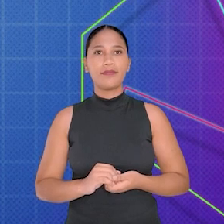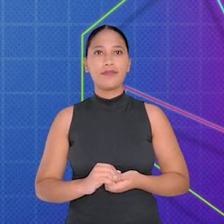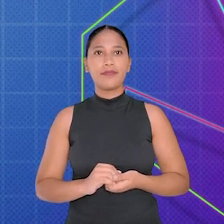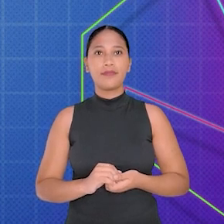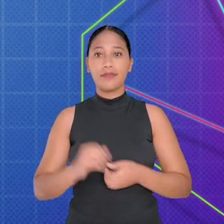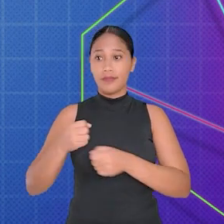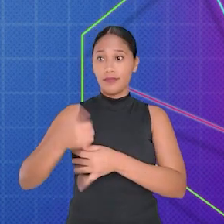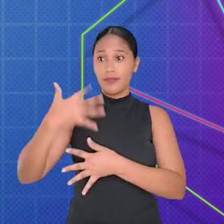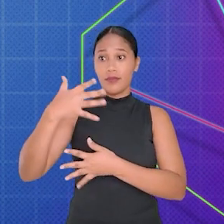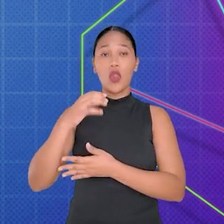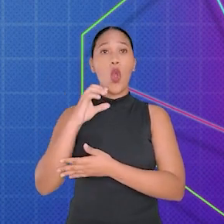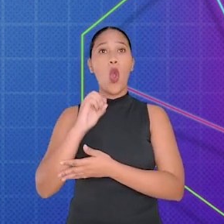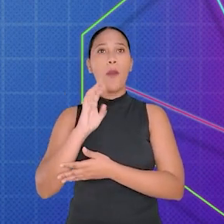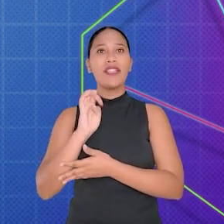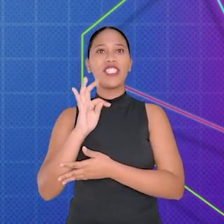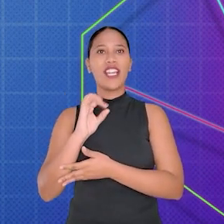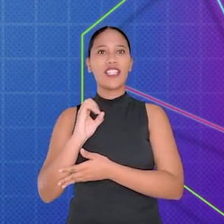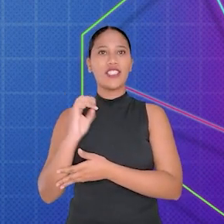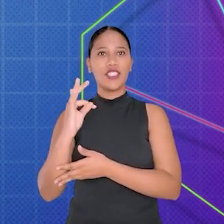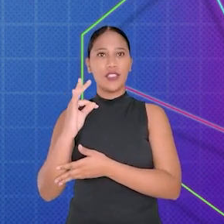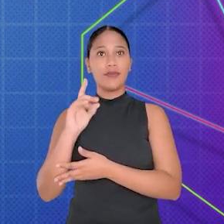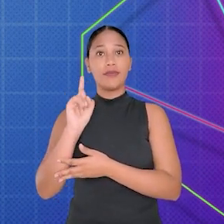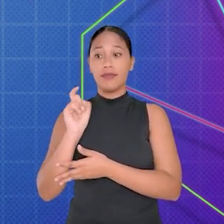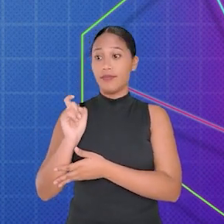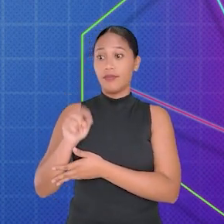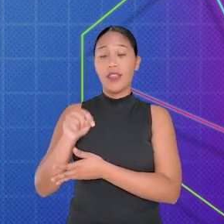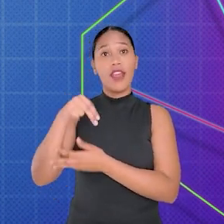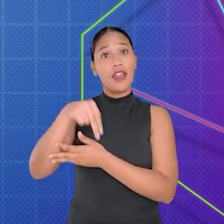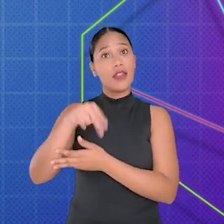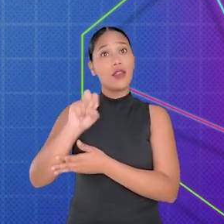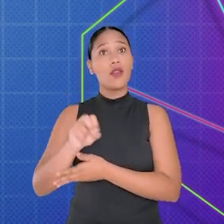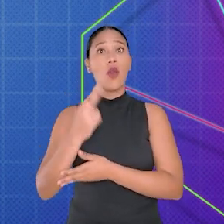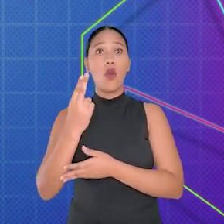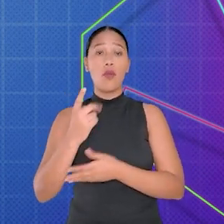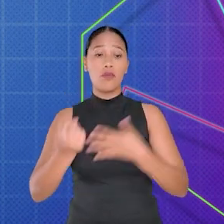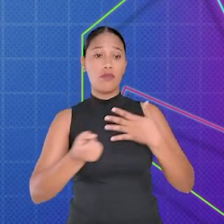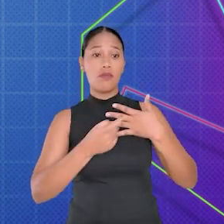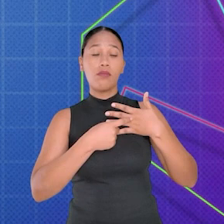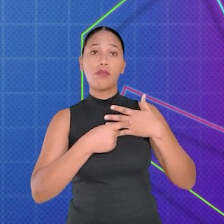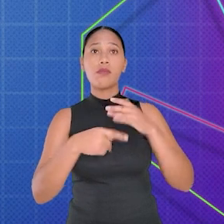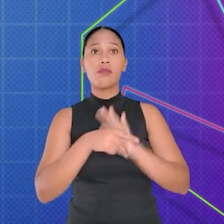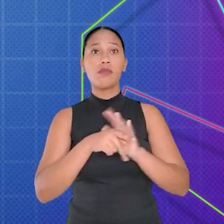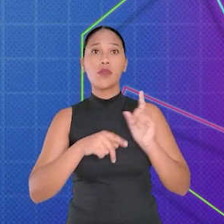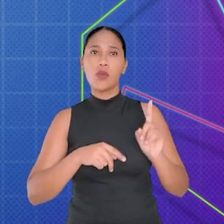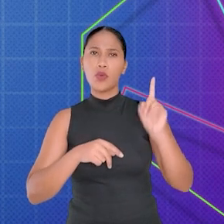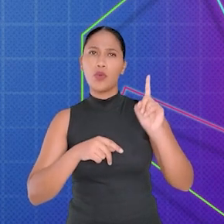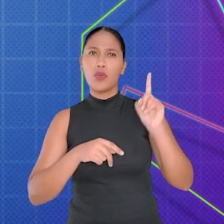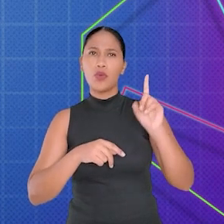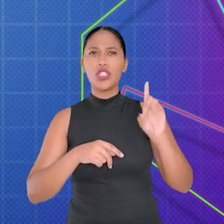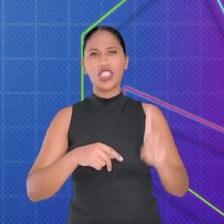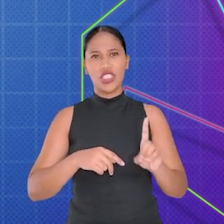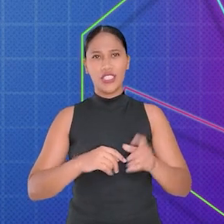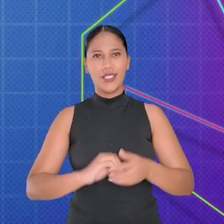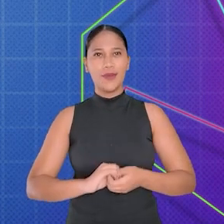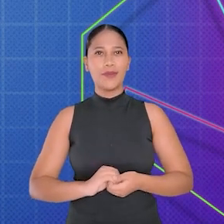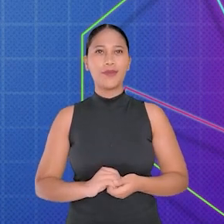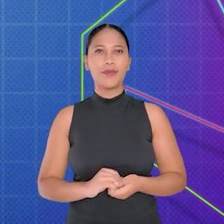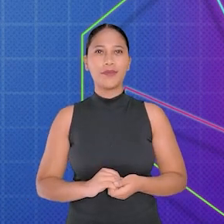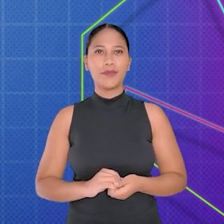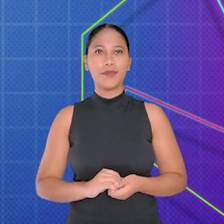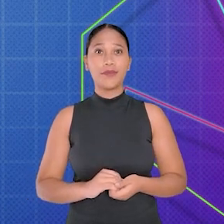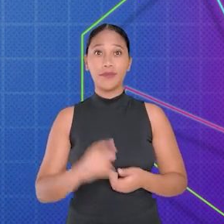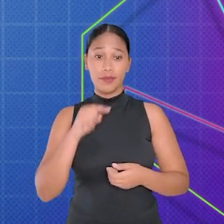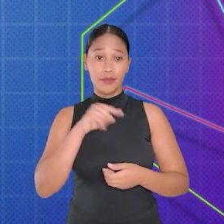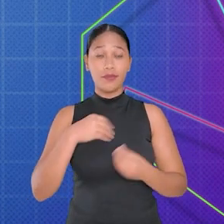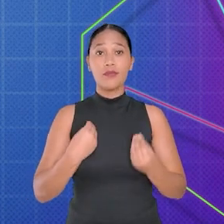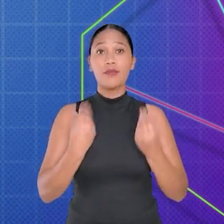Menu Object. Esse menu pode ser acessado pressionando a tecla N ou clicando no item no canto superior direito da tela em exibição em